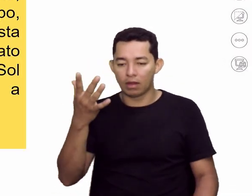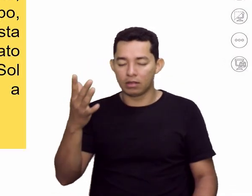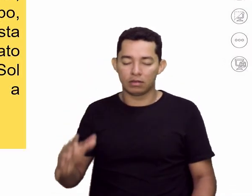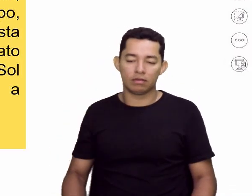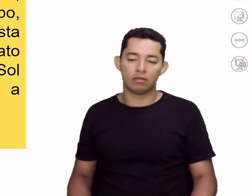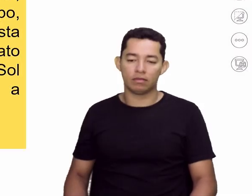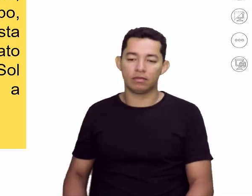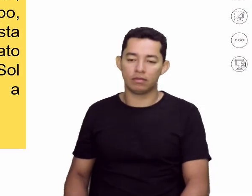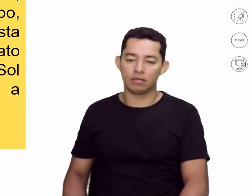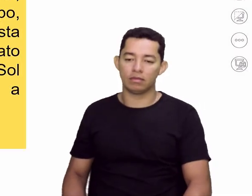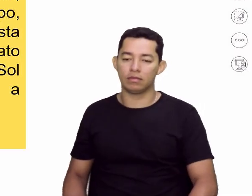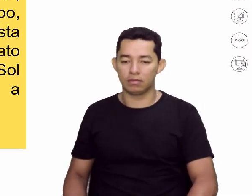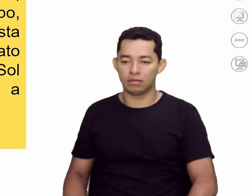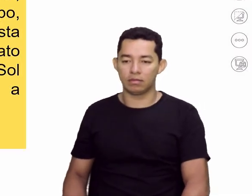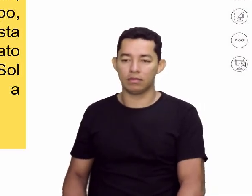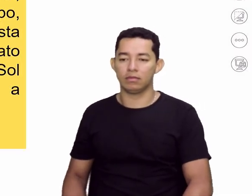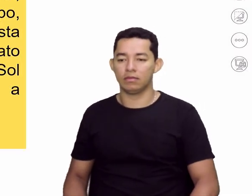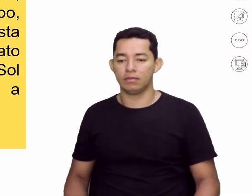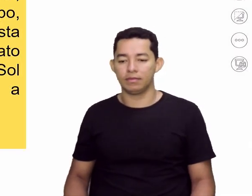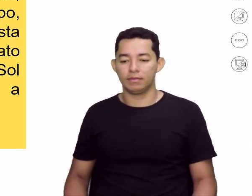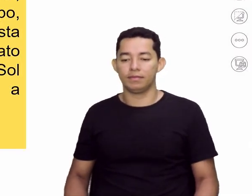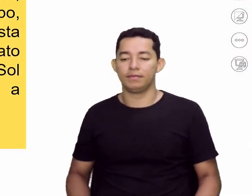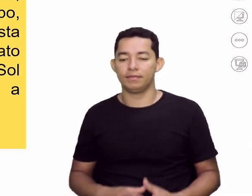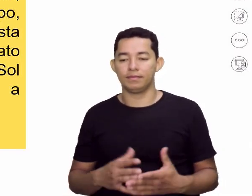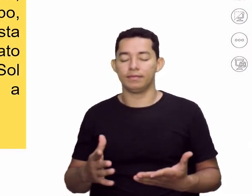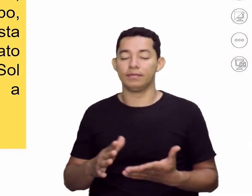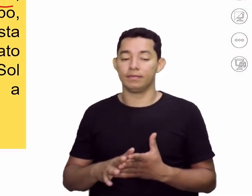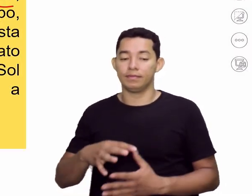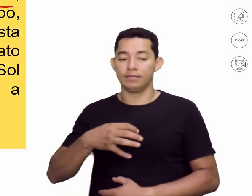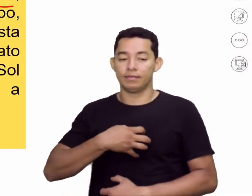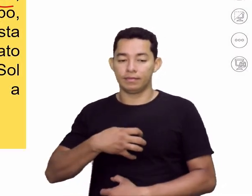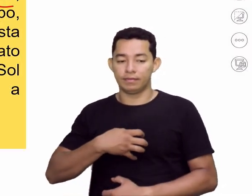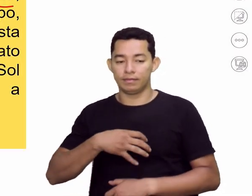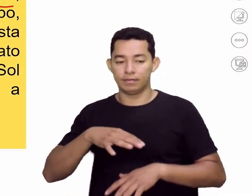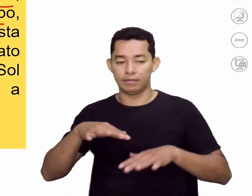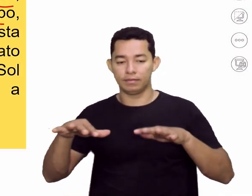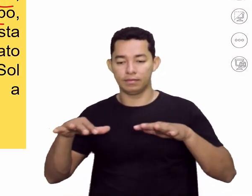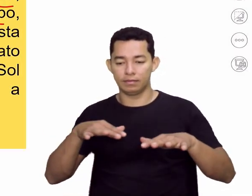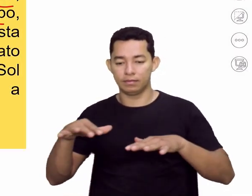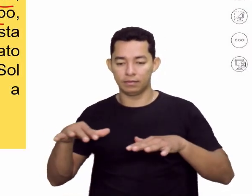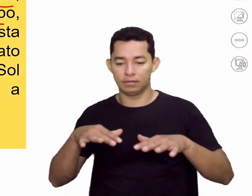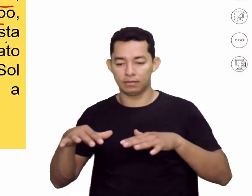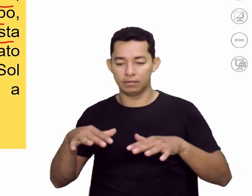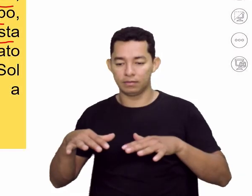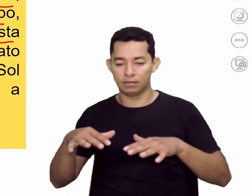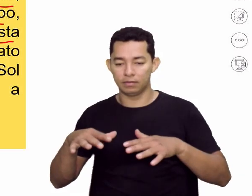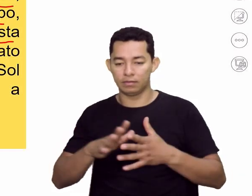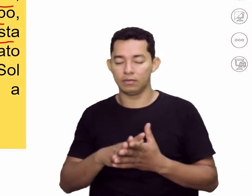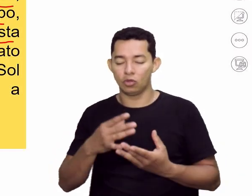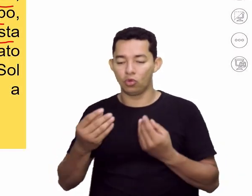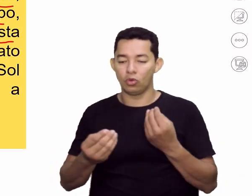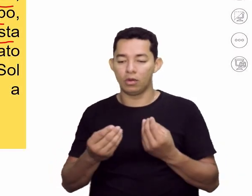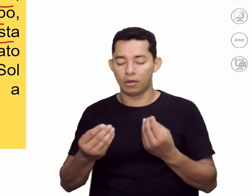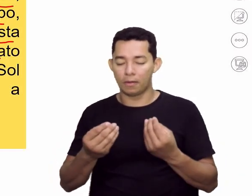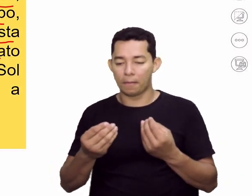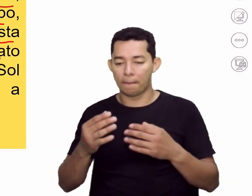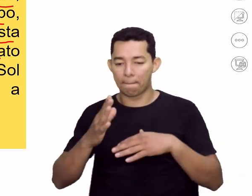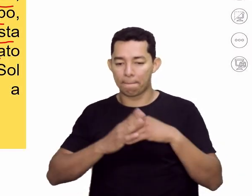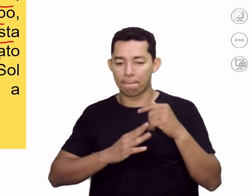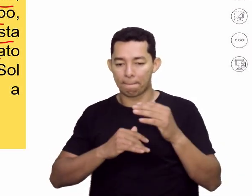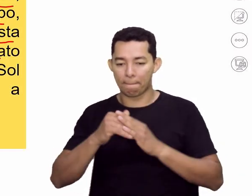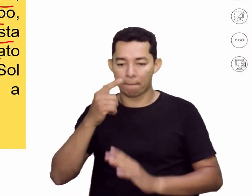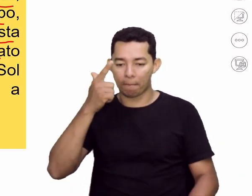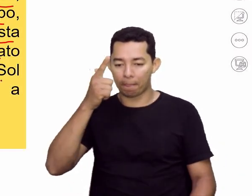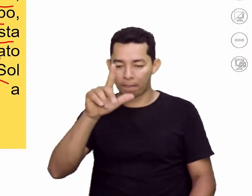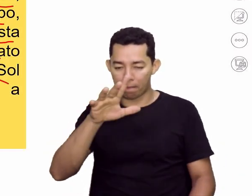quadros, tá bom? Então, a sensação de movimento da passagem do tempo, como se o artista conseguisse captar